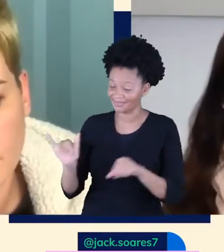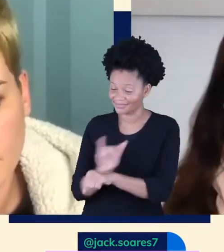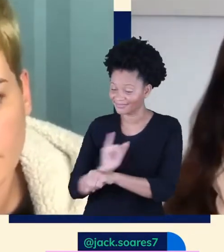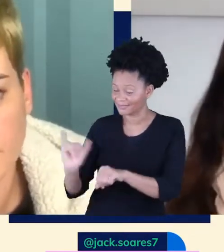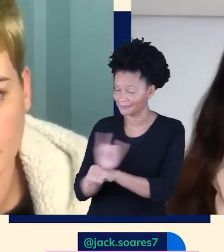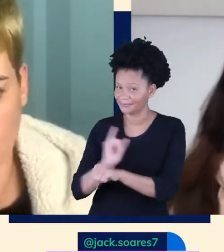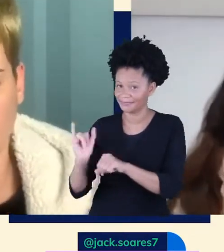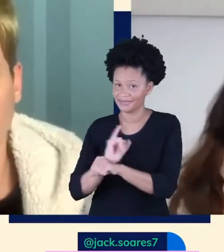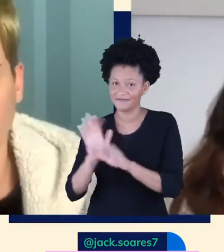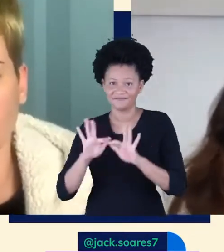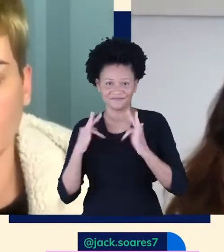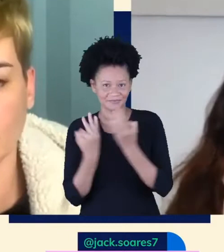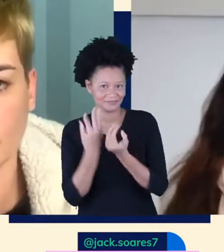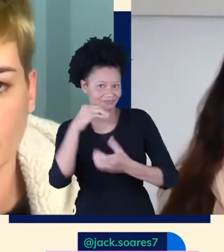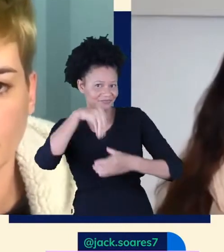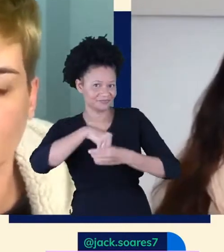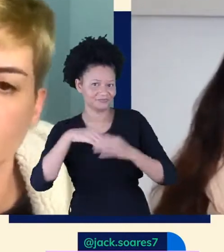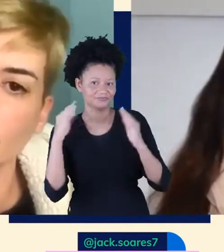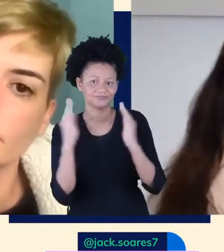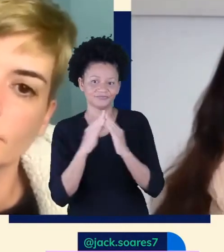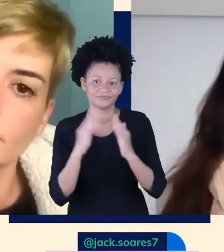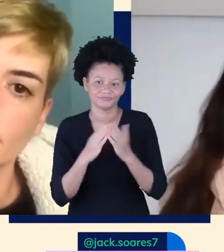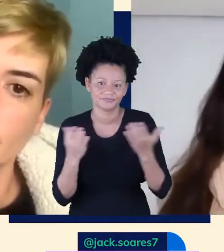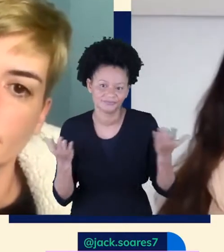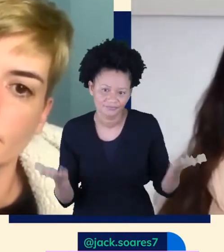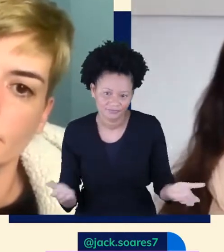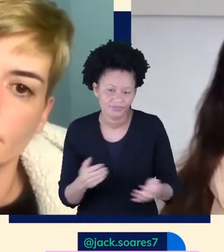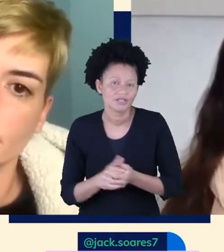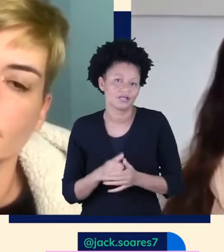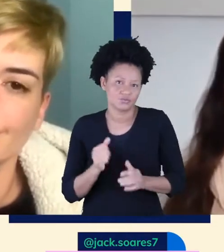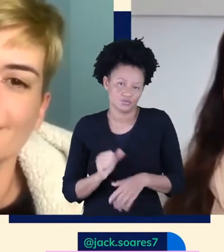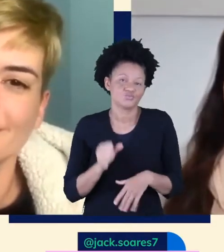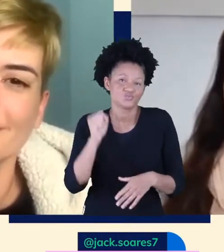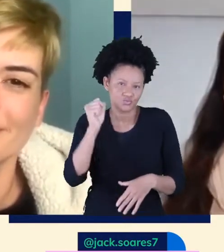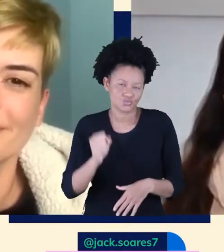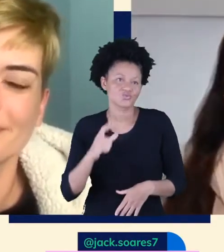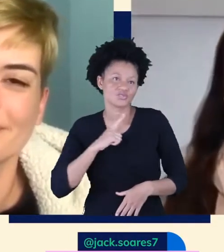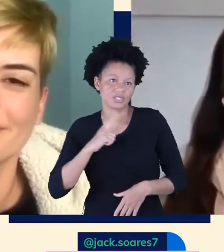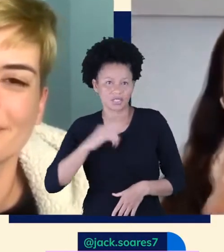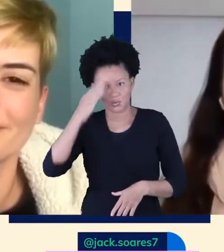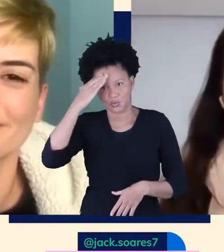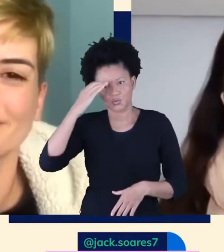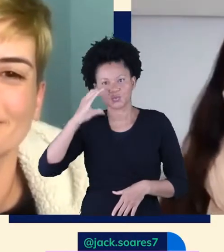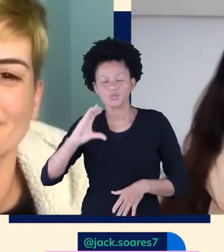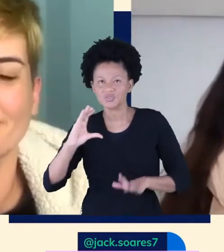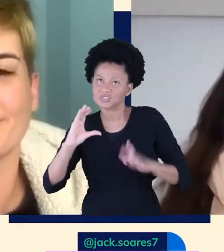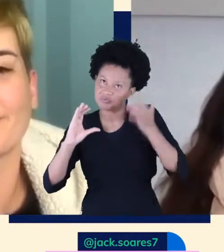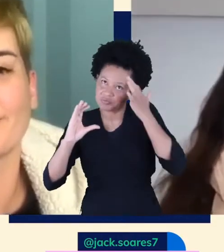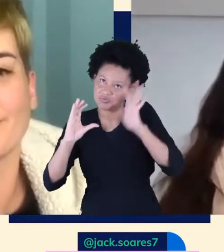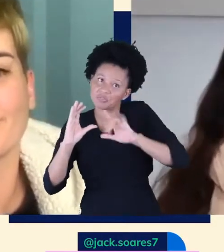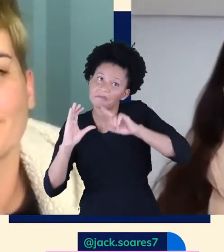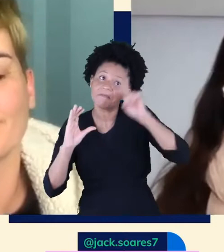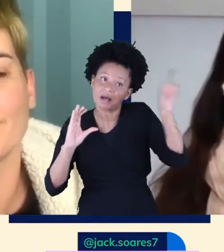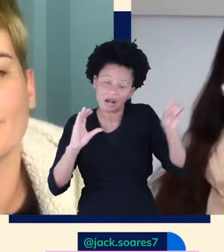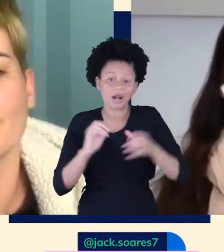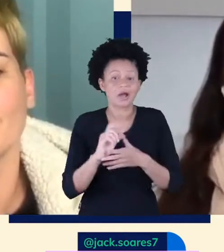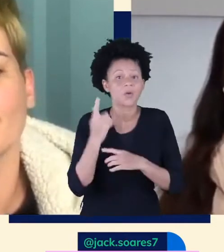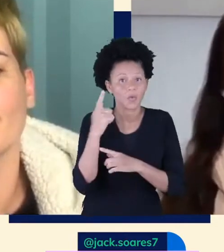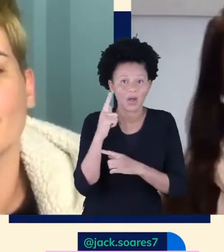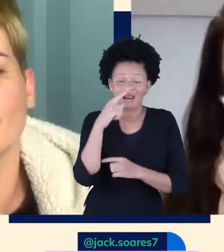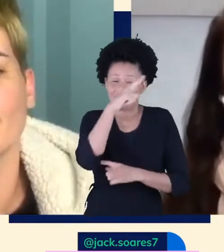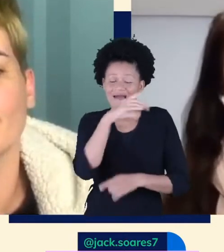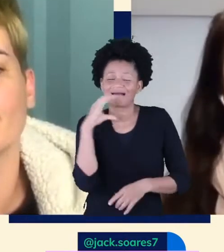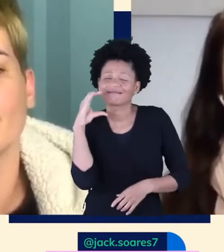dinâmica familiar. Tem muita família, aqui no Sul isso não é comum, eu nasci aqui em Curitiba, mas lá em Goiás é muito comum,